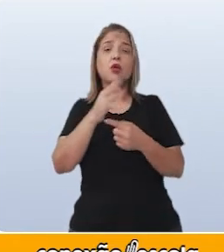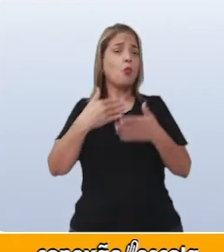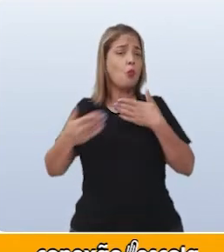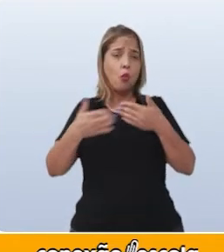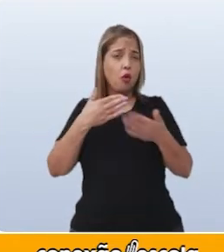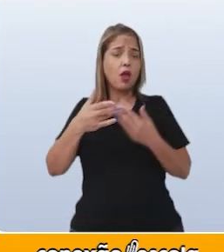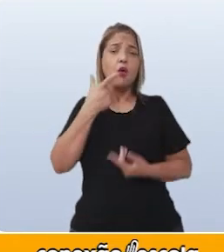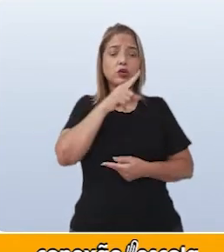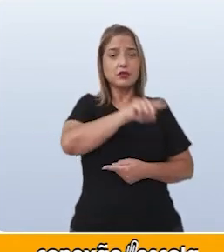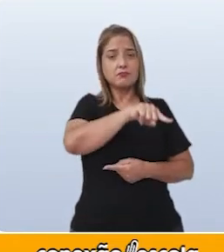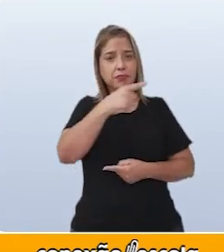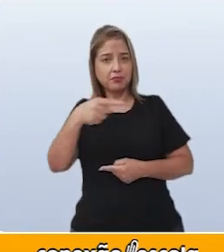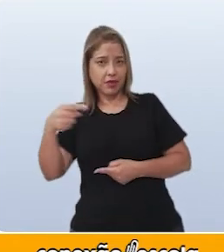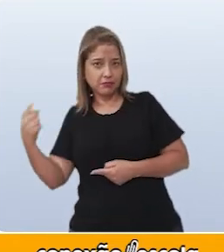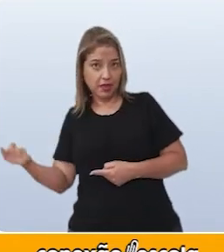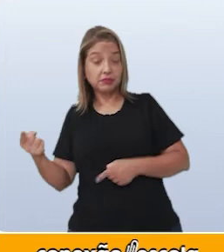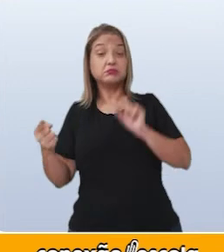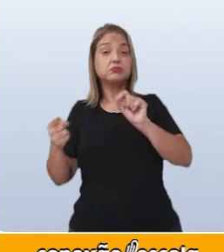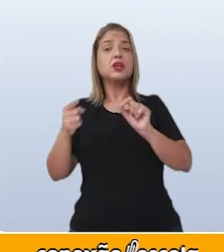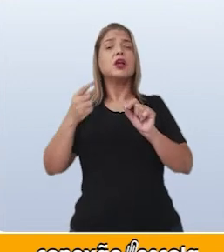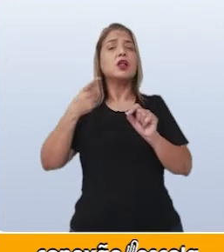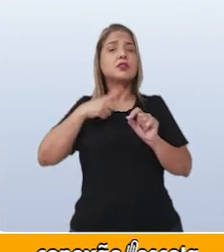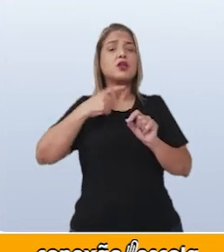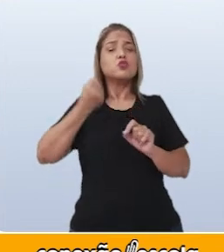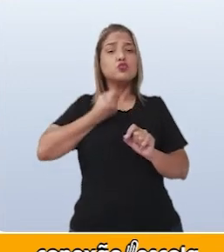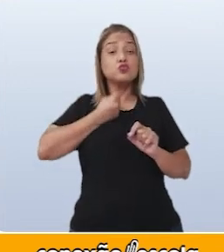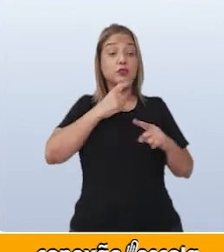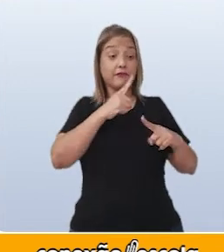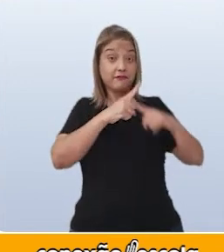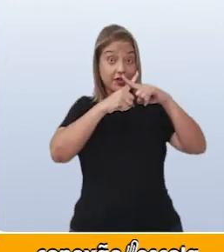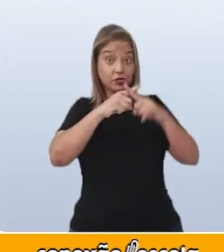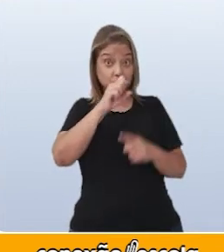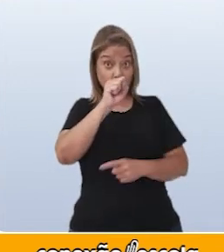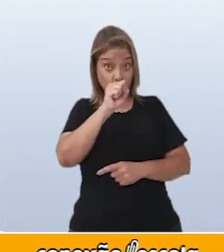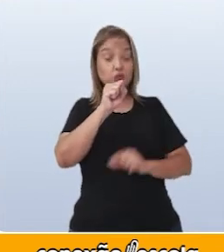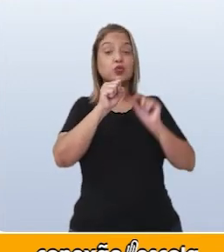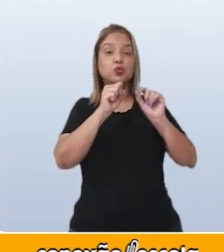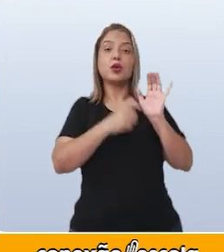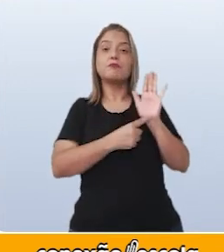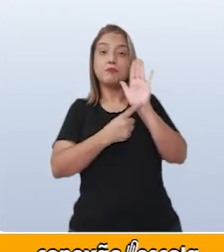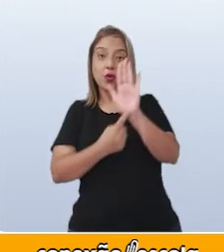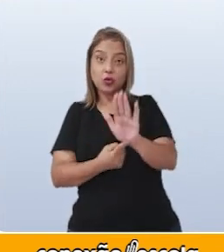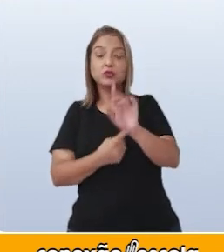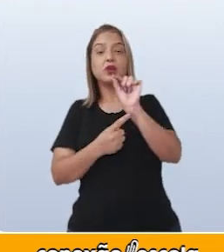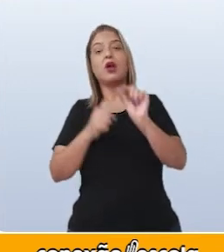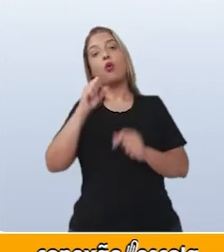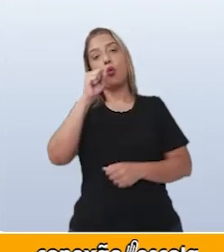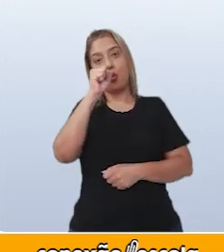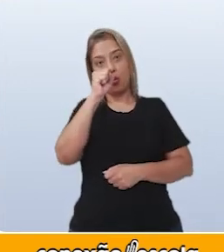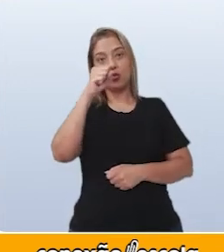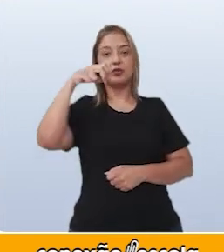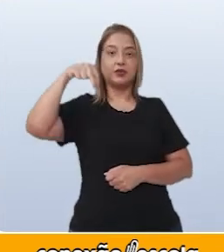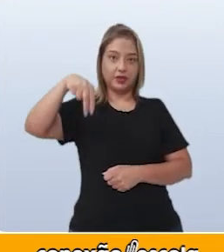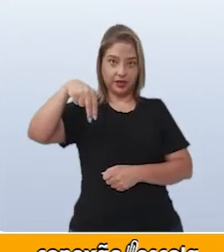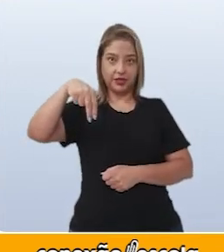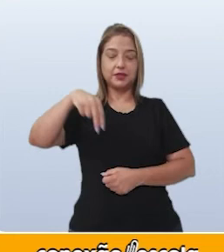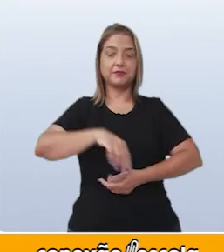sequência. Como todos os números da sequência são múltiplos de 8, uso a expressão